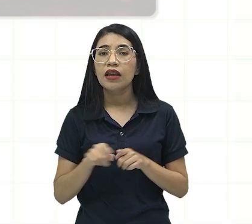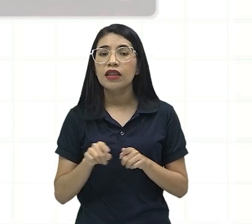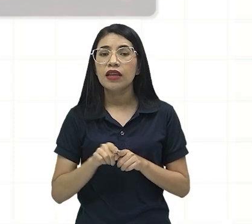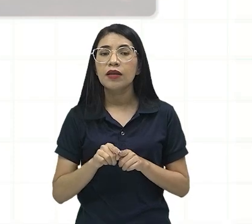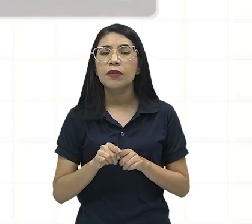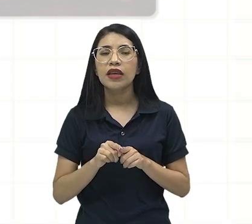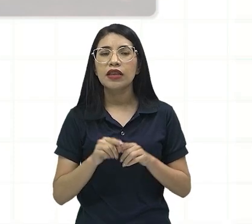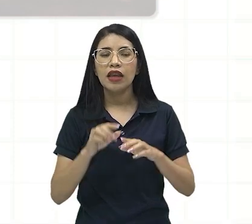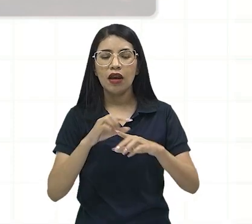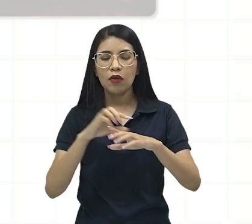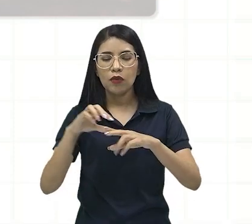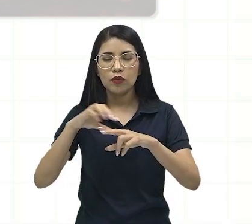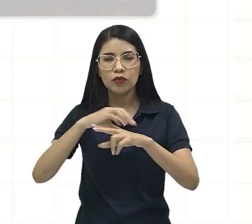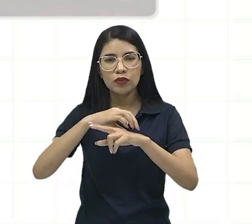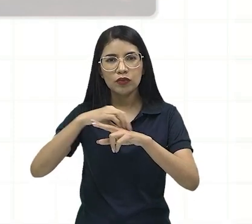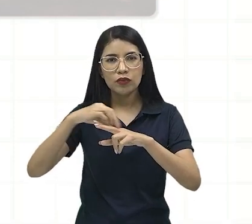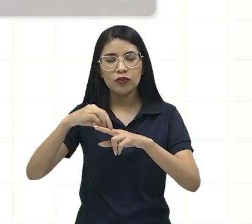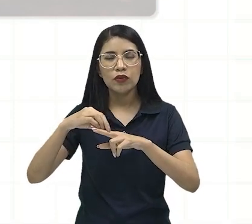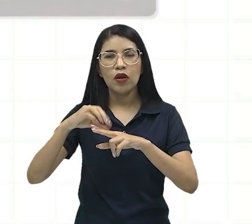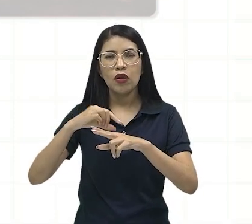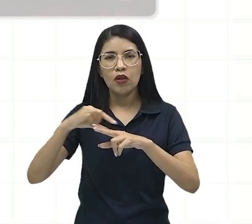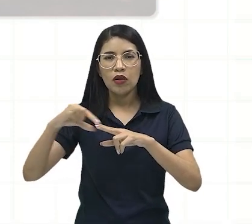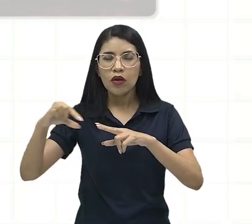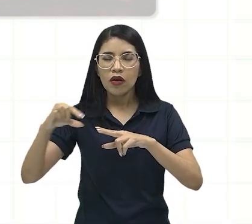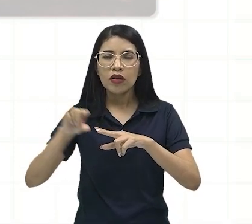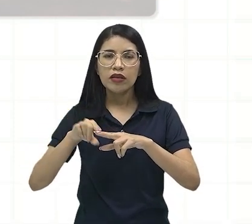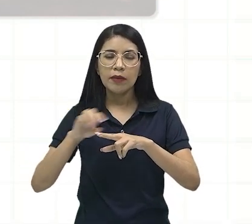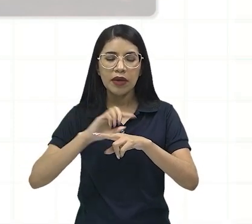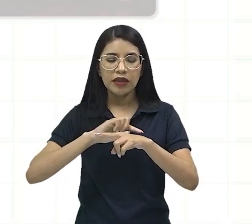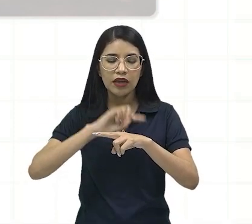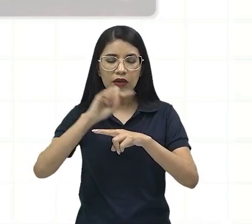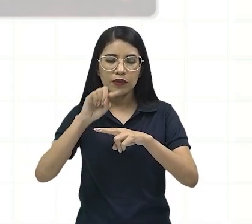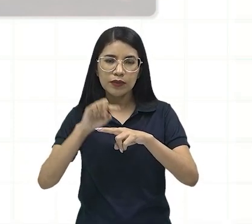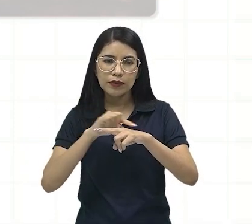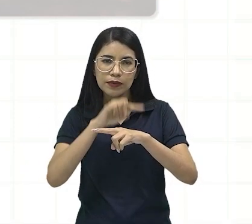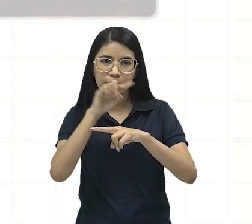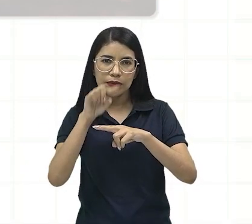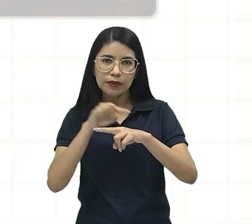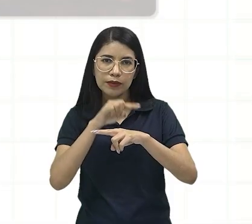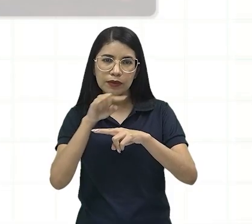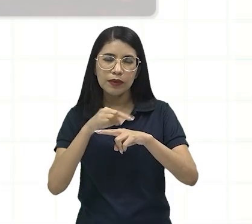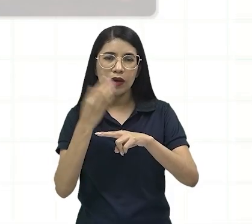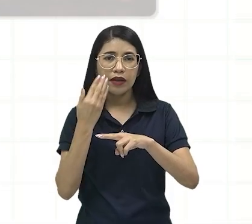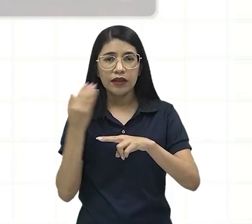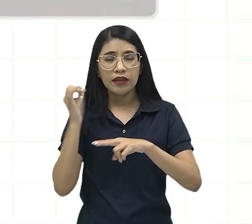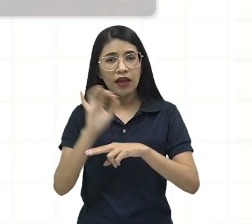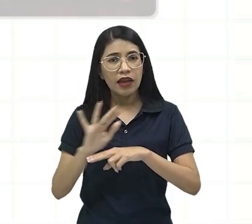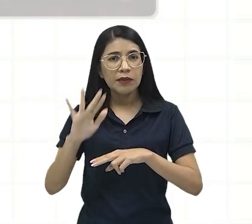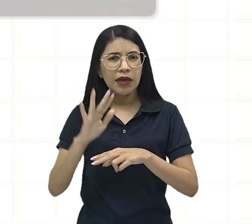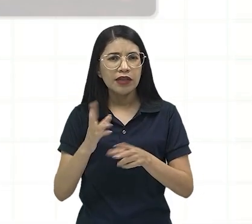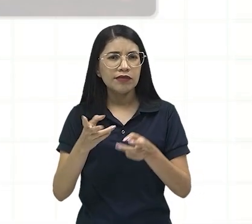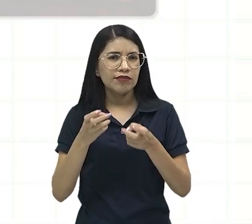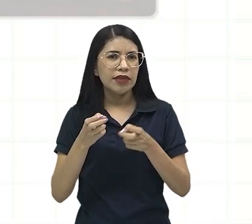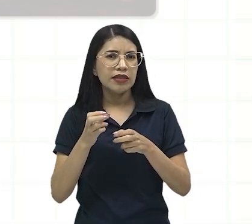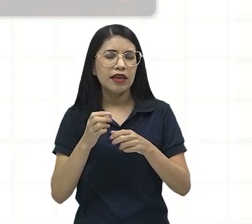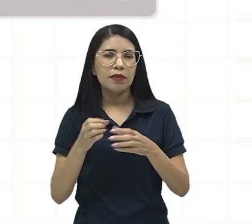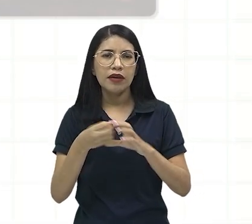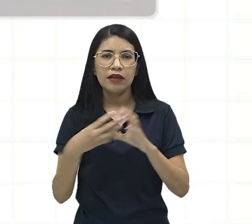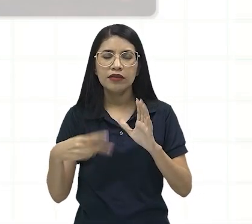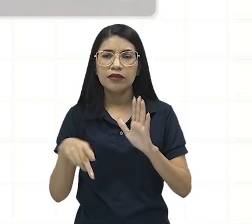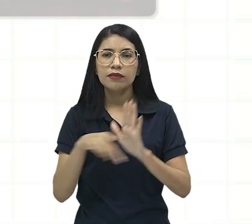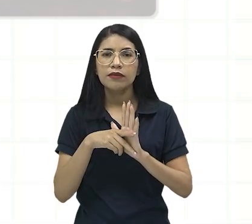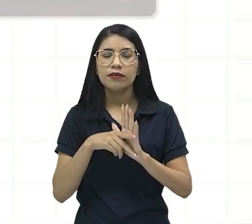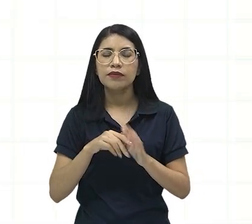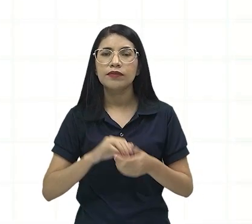corpo alongado e uma concha espiralada, como podemos ver aqui, ó, o corpo alongado e uma concha que caracterizam